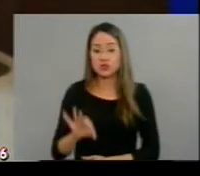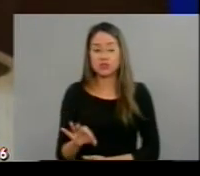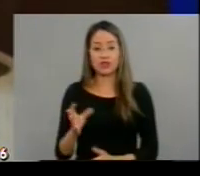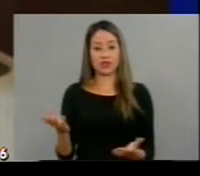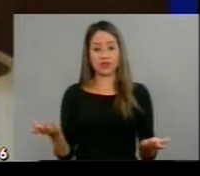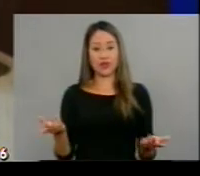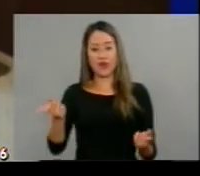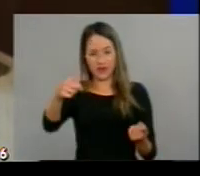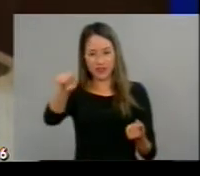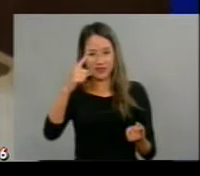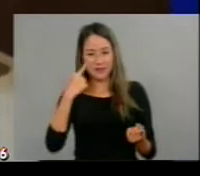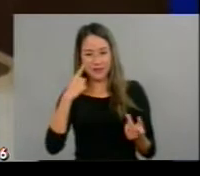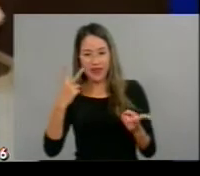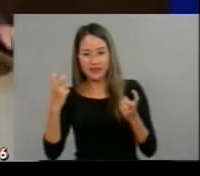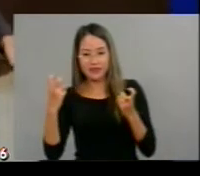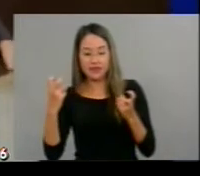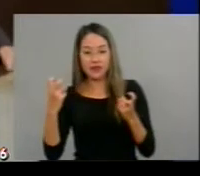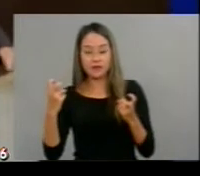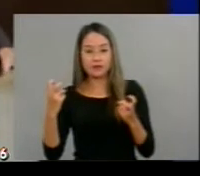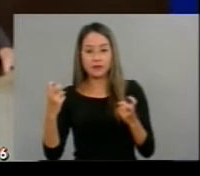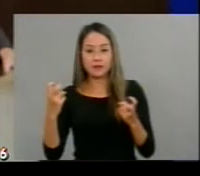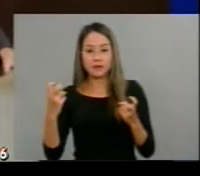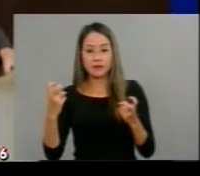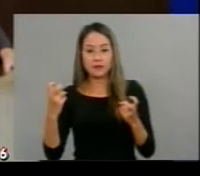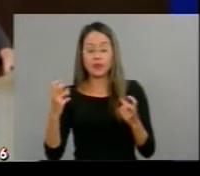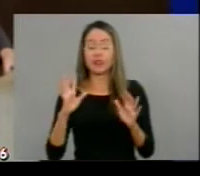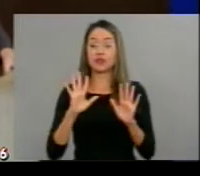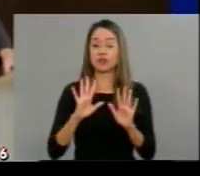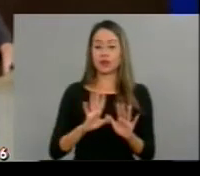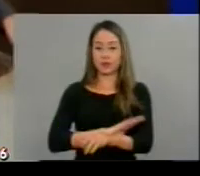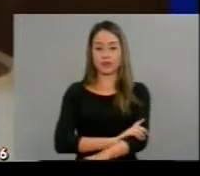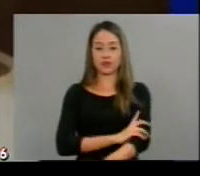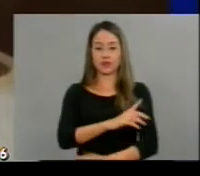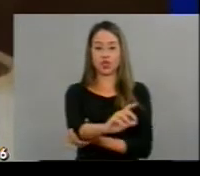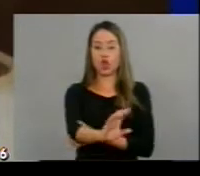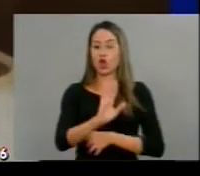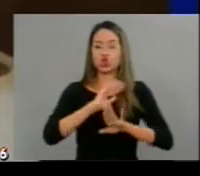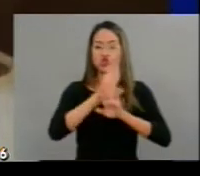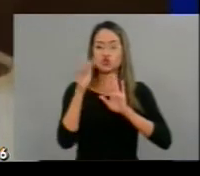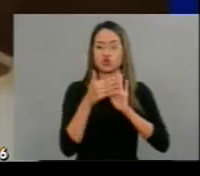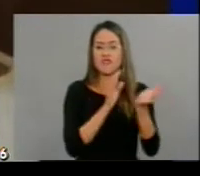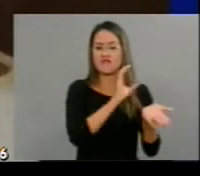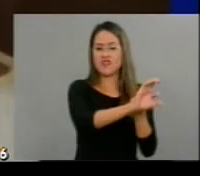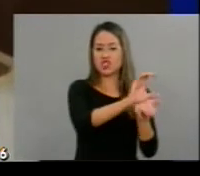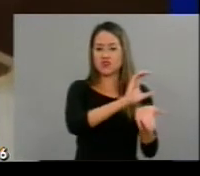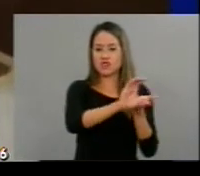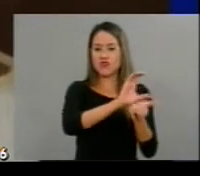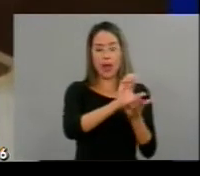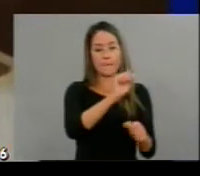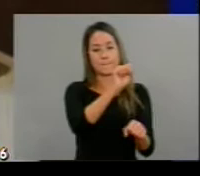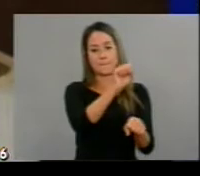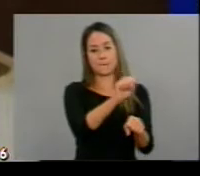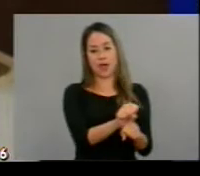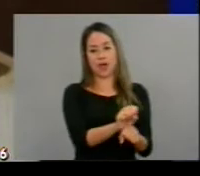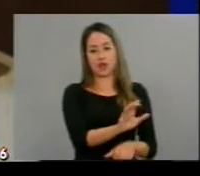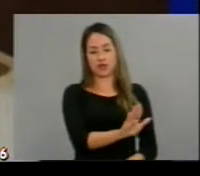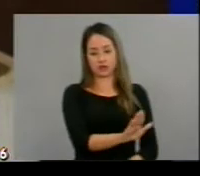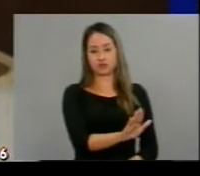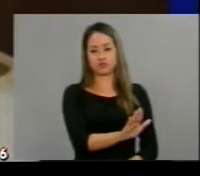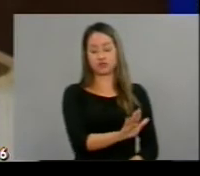B. Portanto, eu congelo o que é para o povo, mas eu deixo não